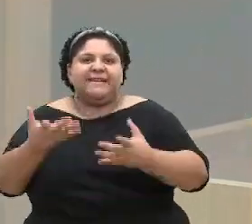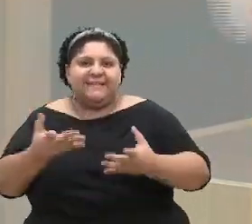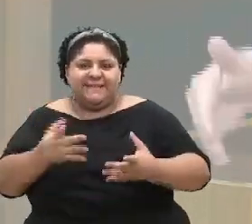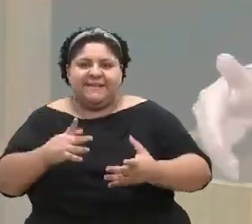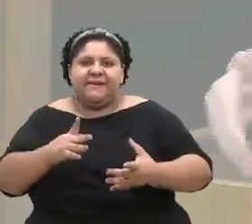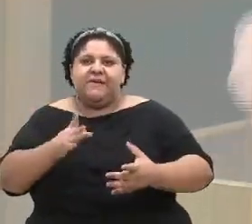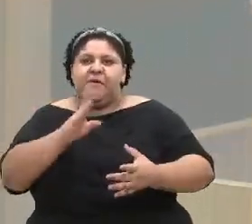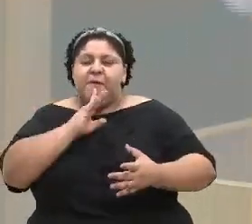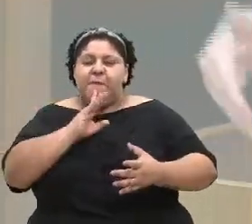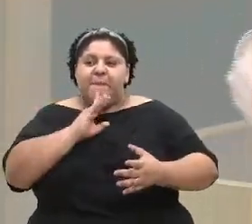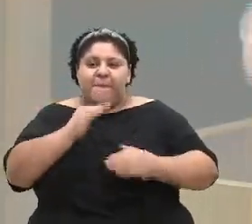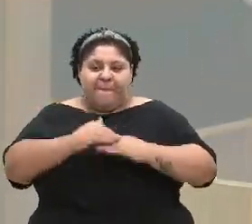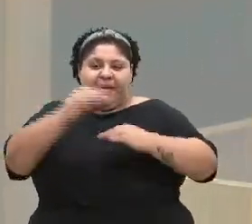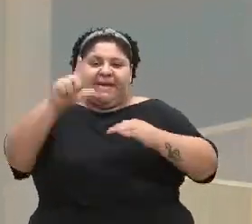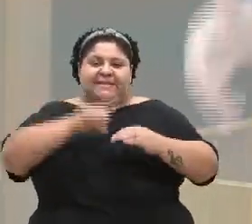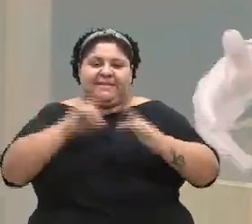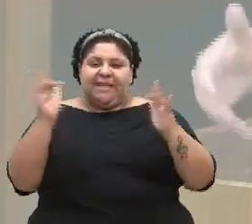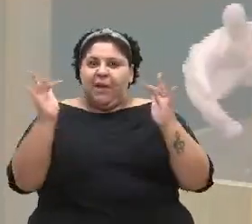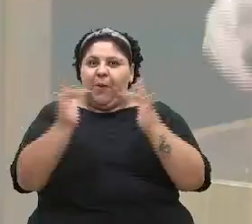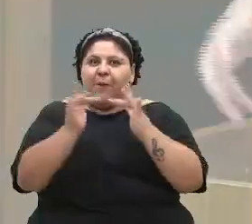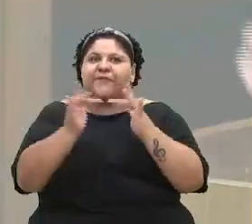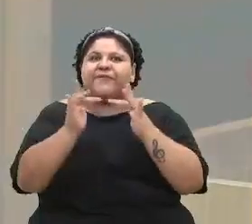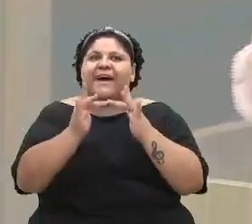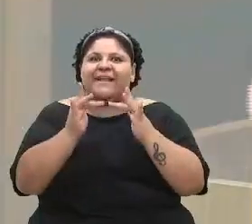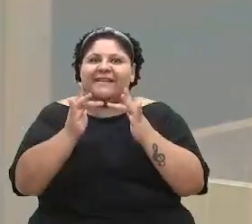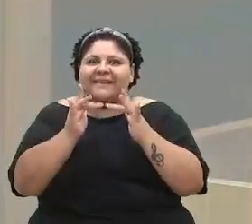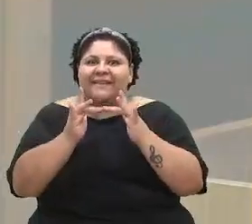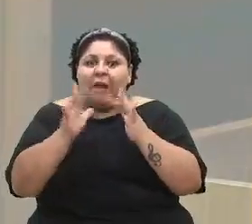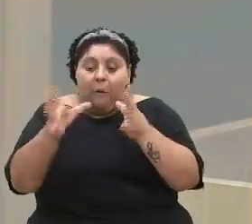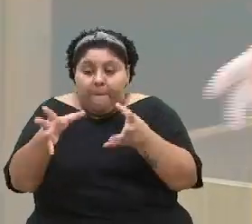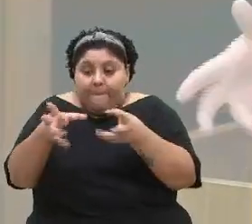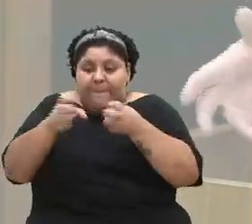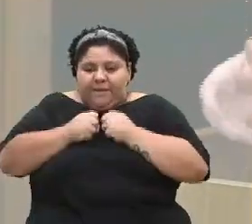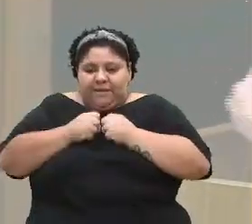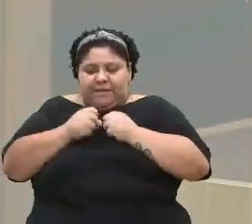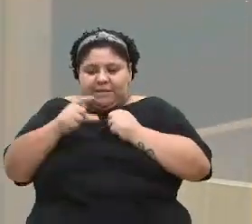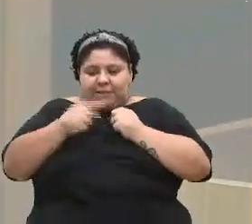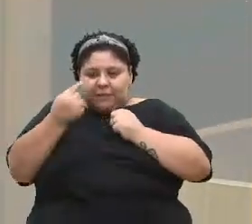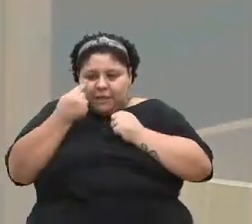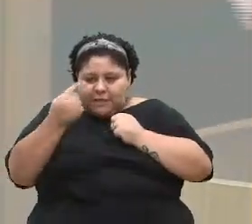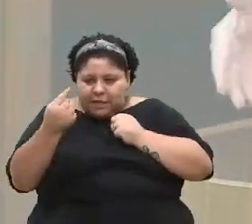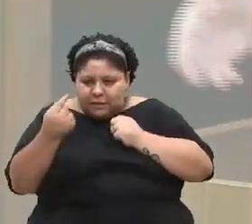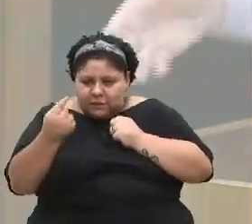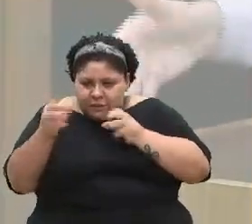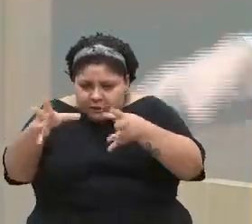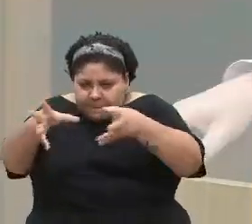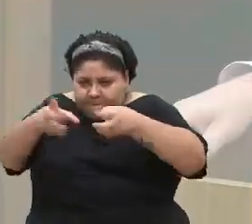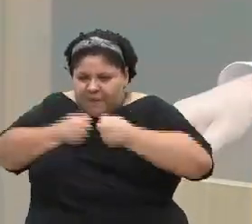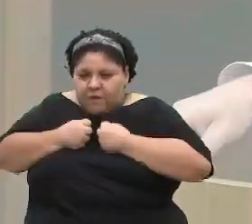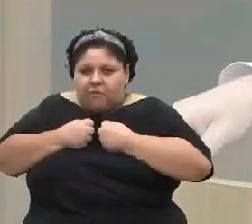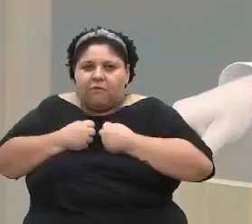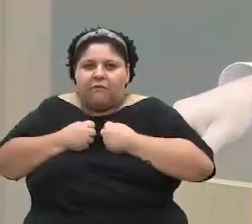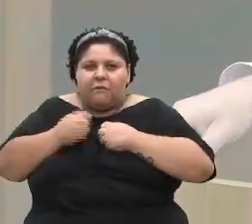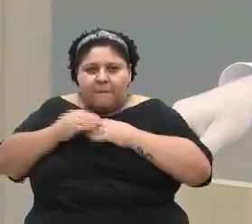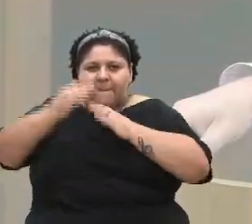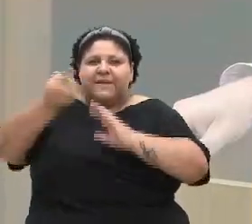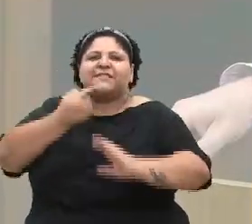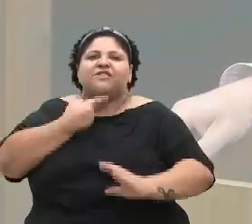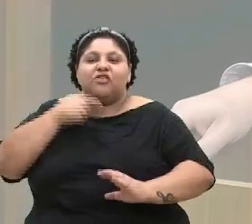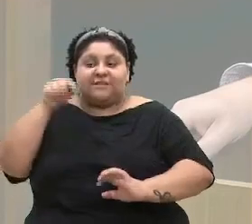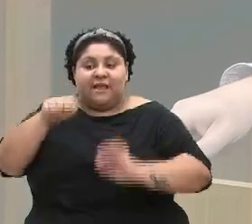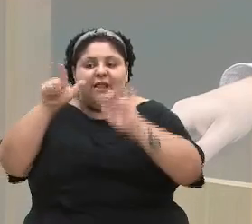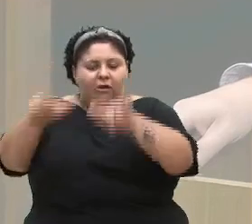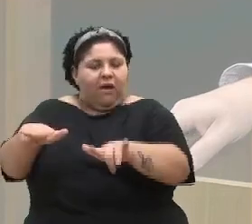estás junto, conhecendo, né? Pertencendo, tendo aquele olhar de dono, mais vai se gostar daquela